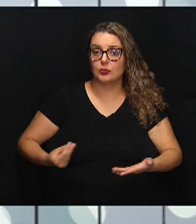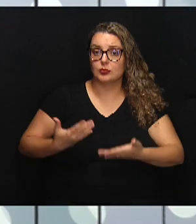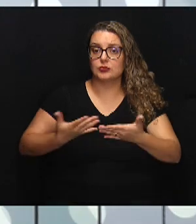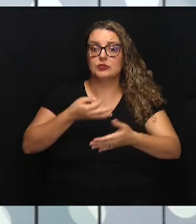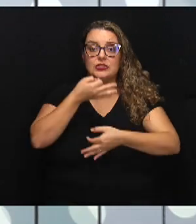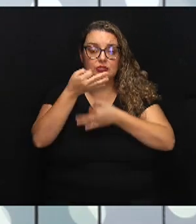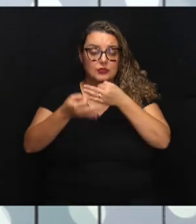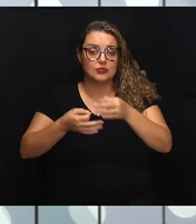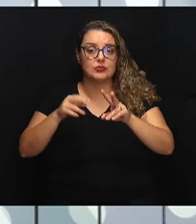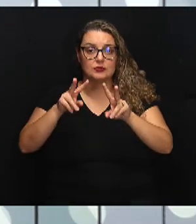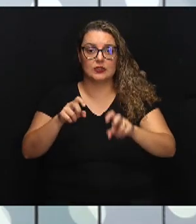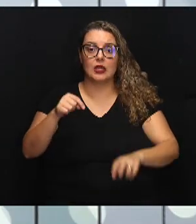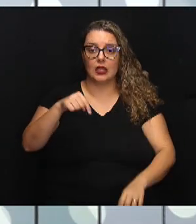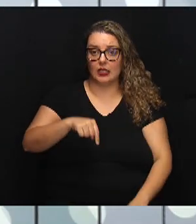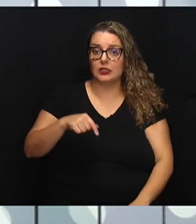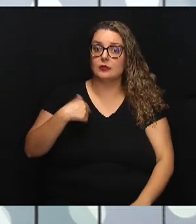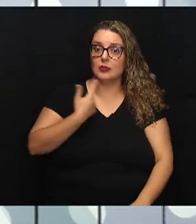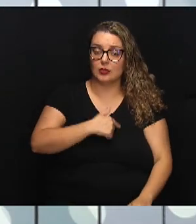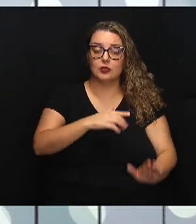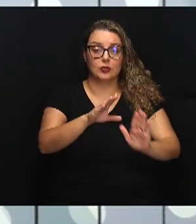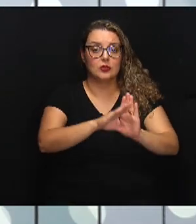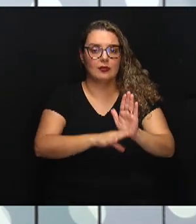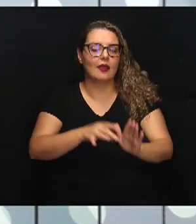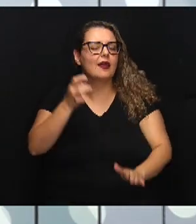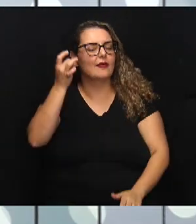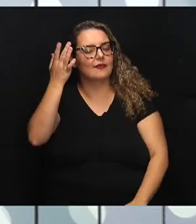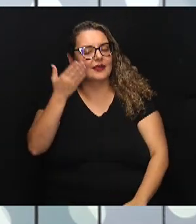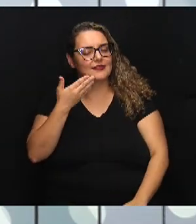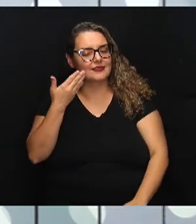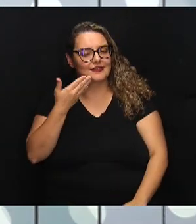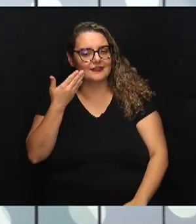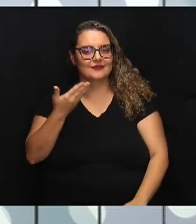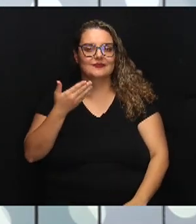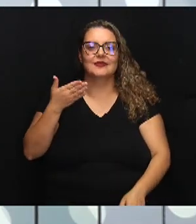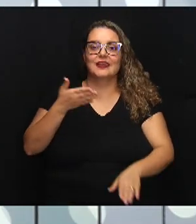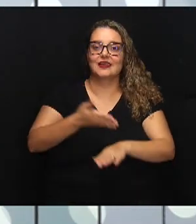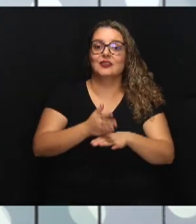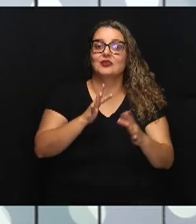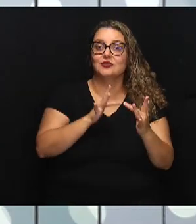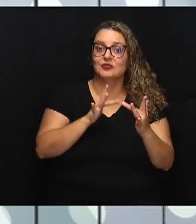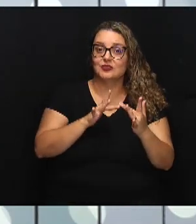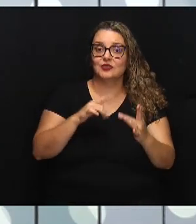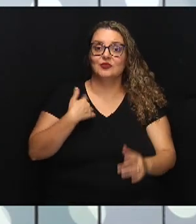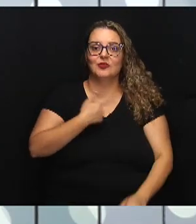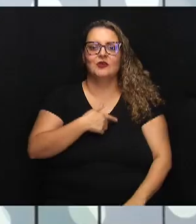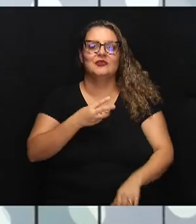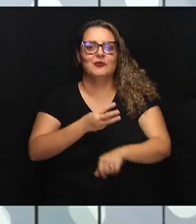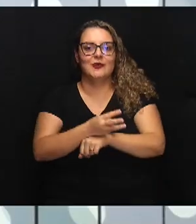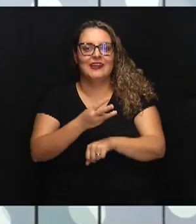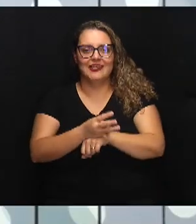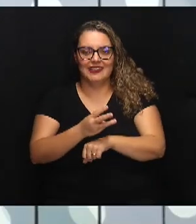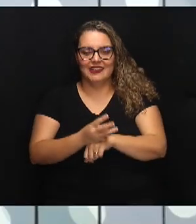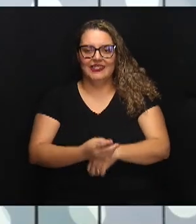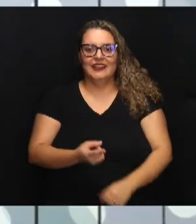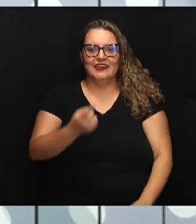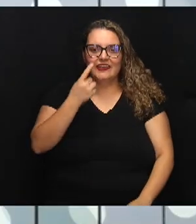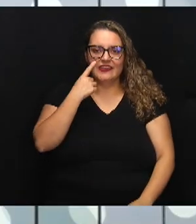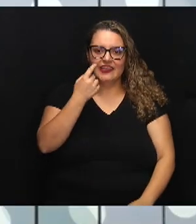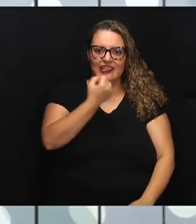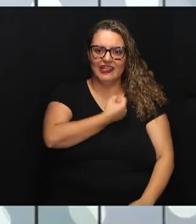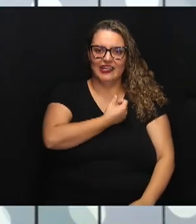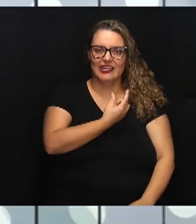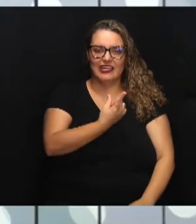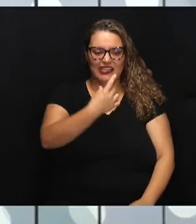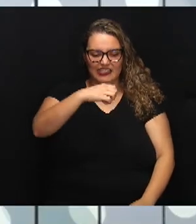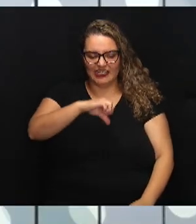um tema aqui para o programa é bem fácil. É só entrar em contato pelo nosso WhatsApp. O DDD é o 19, o